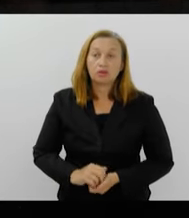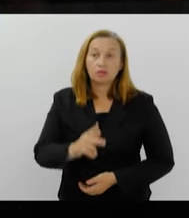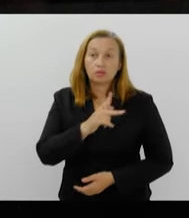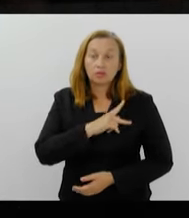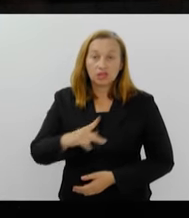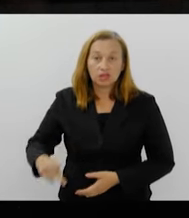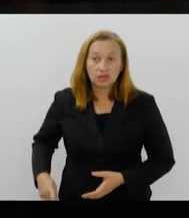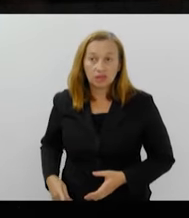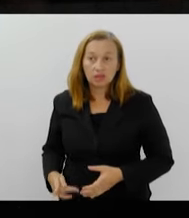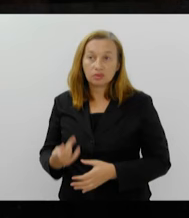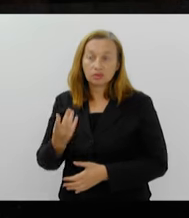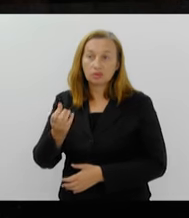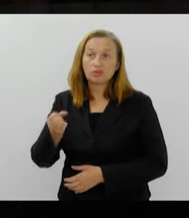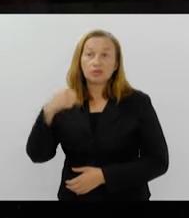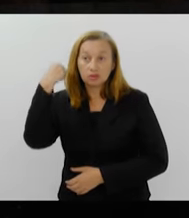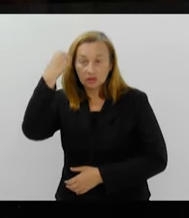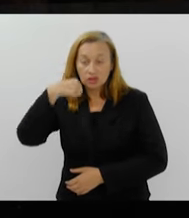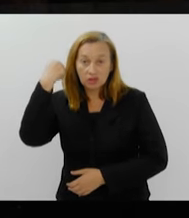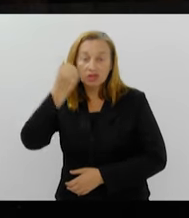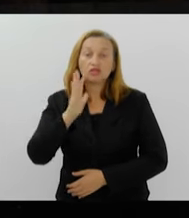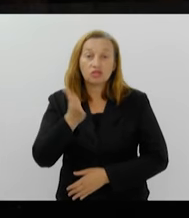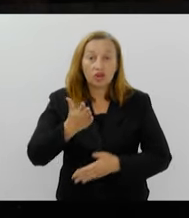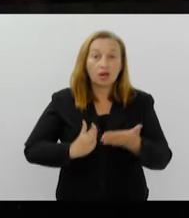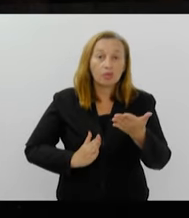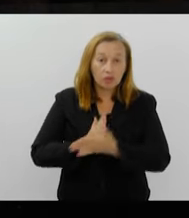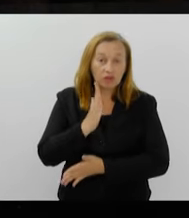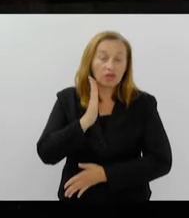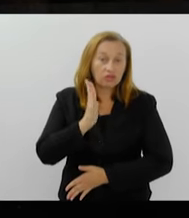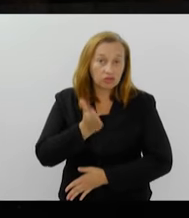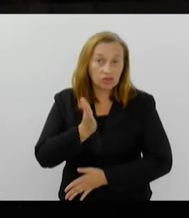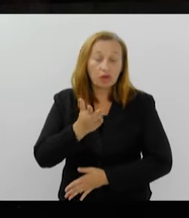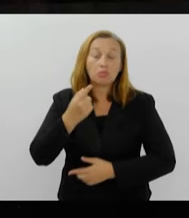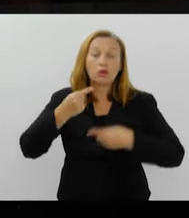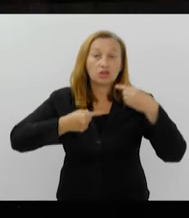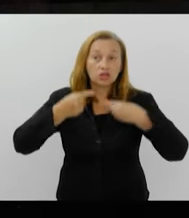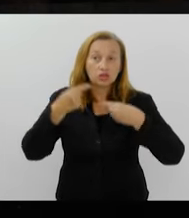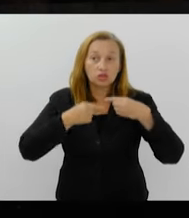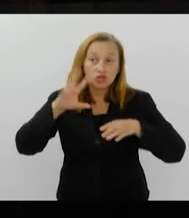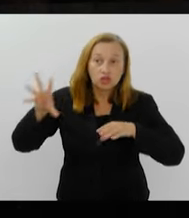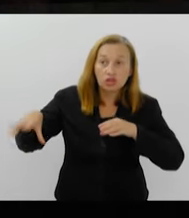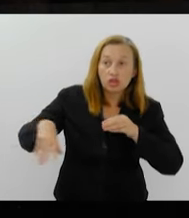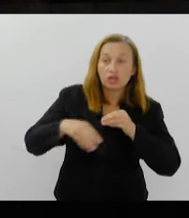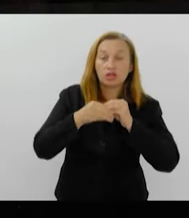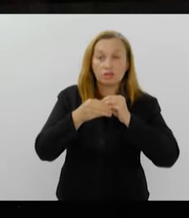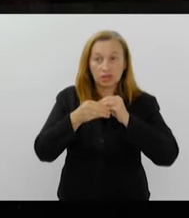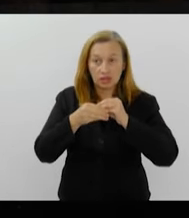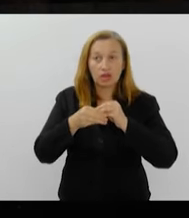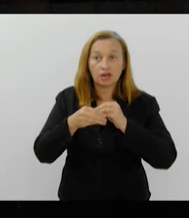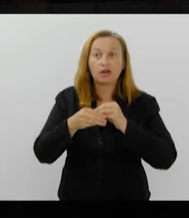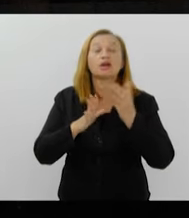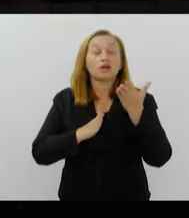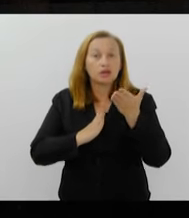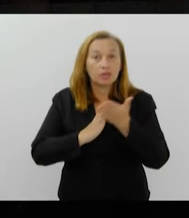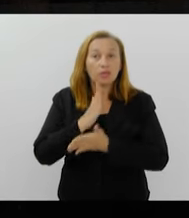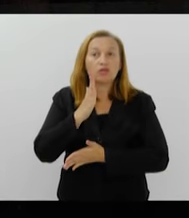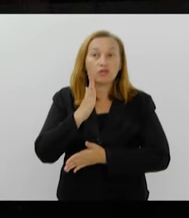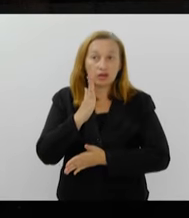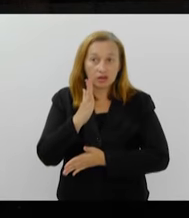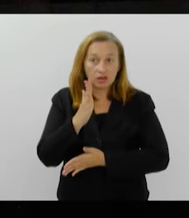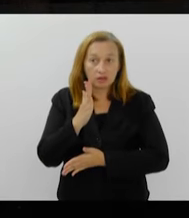Senado, já aprovado no Senado, para discutir, emendar e aprová-lo de